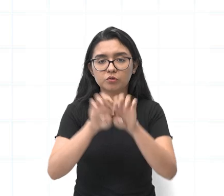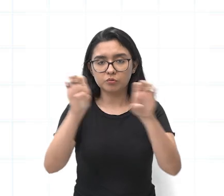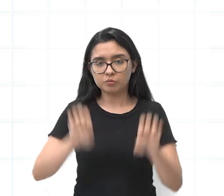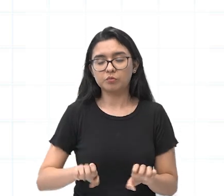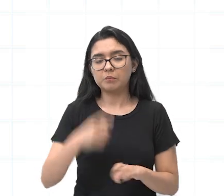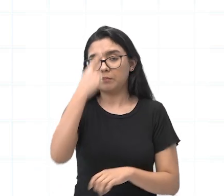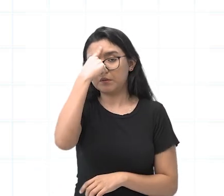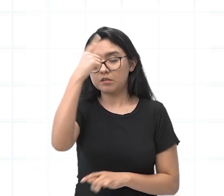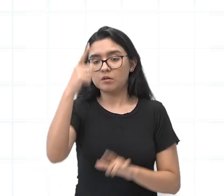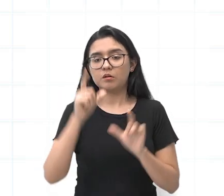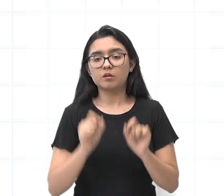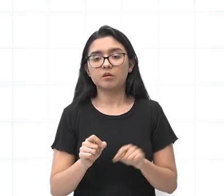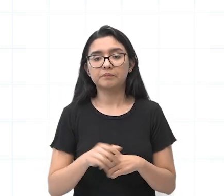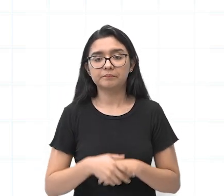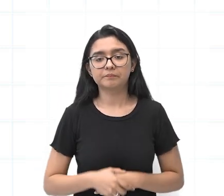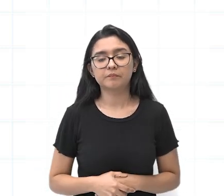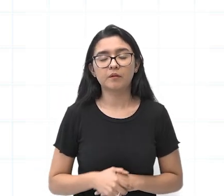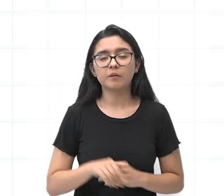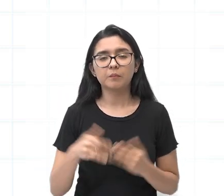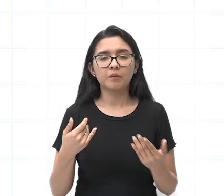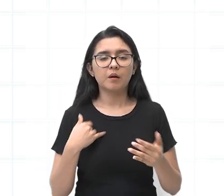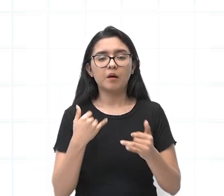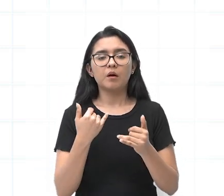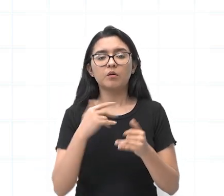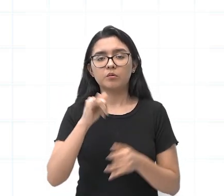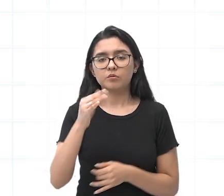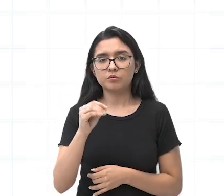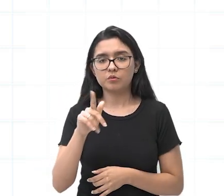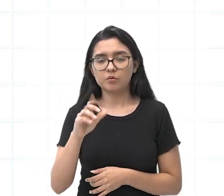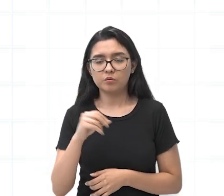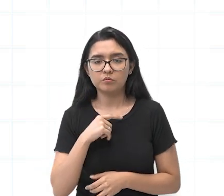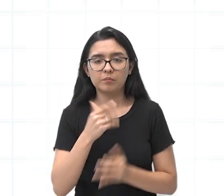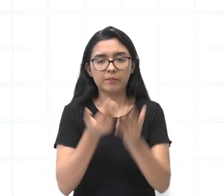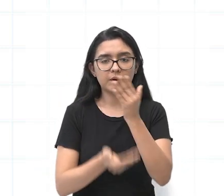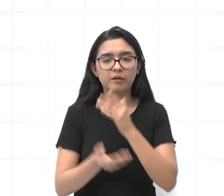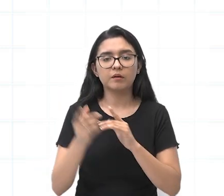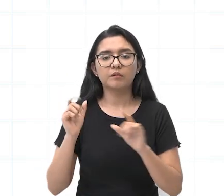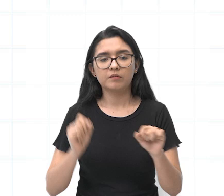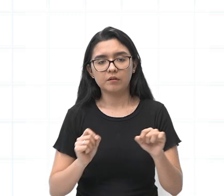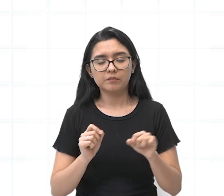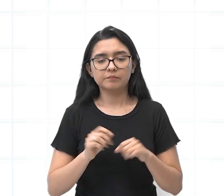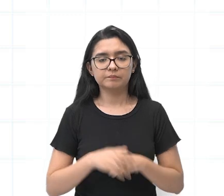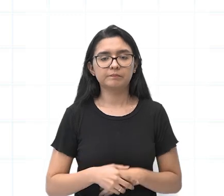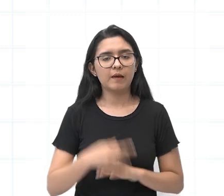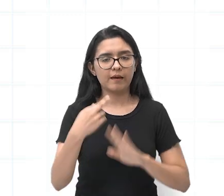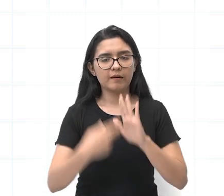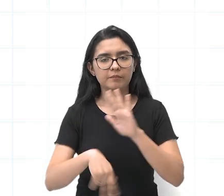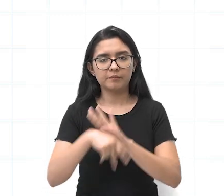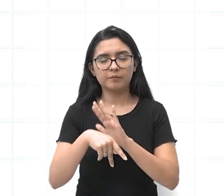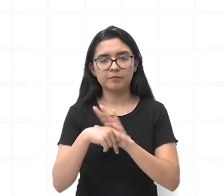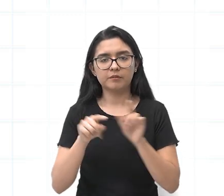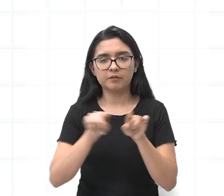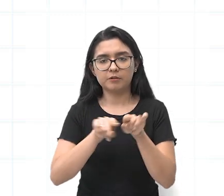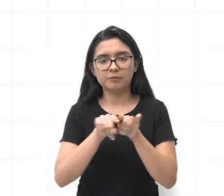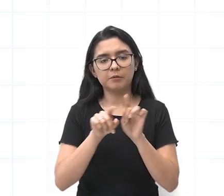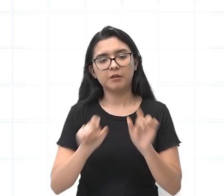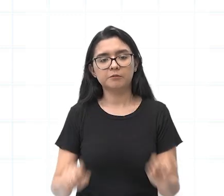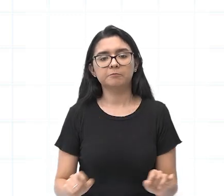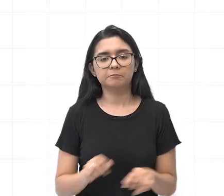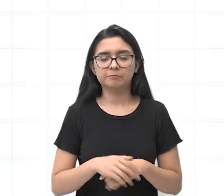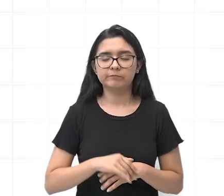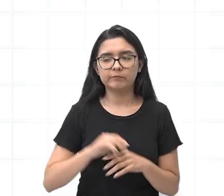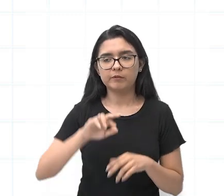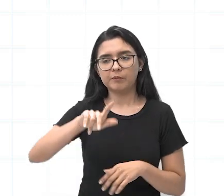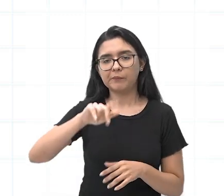é pensada para que o jogo não perca, não saia ali de um controle. Não é um jogo jogado como